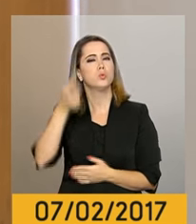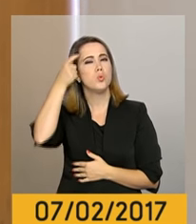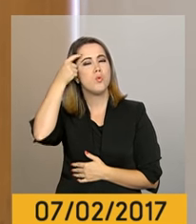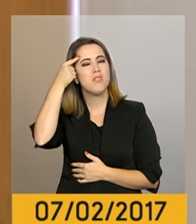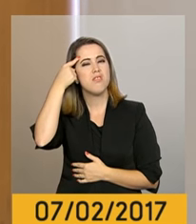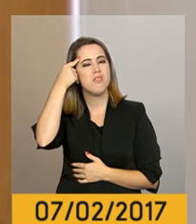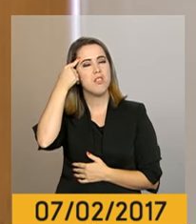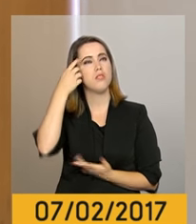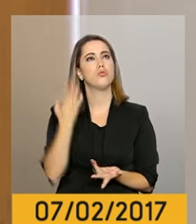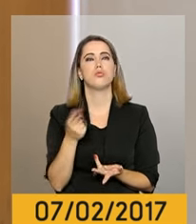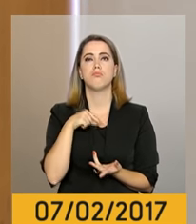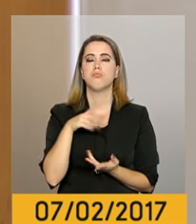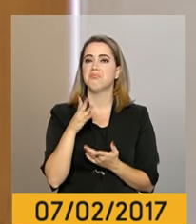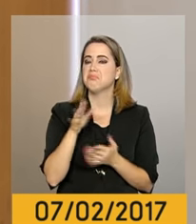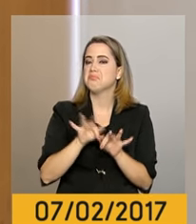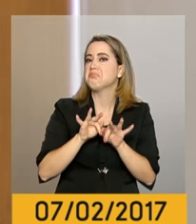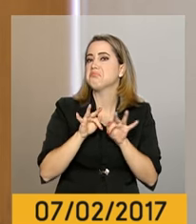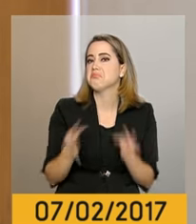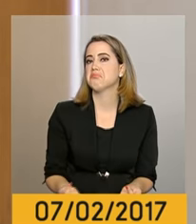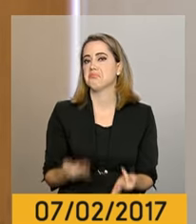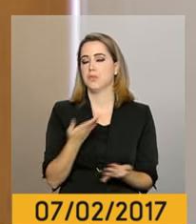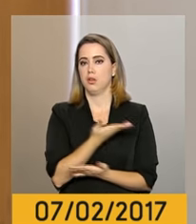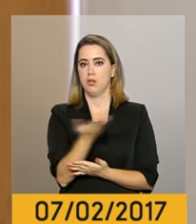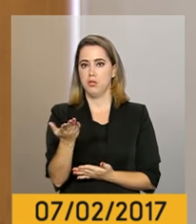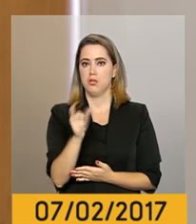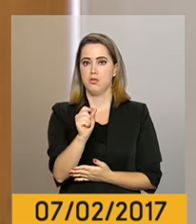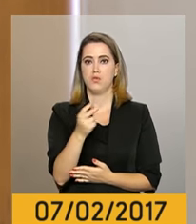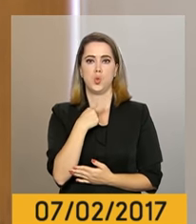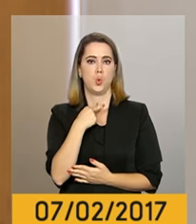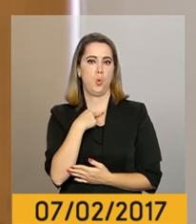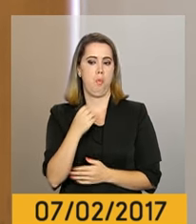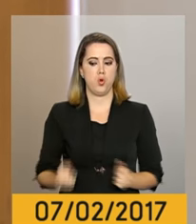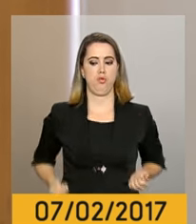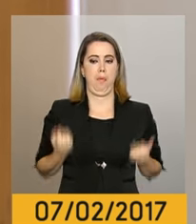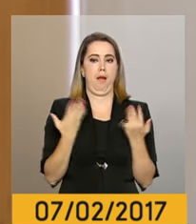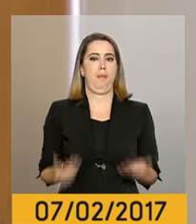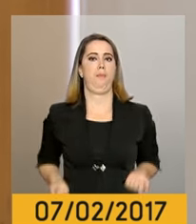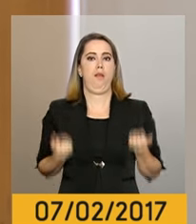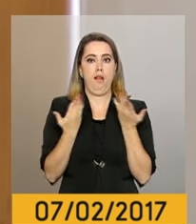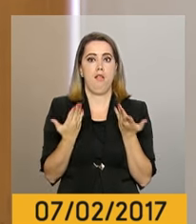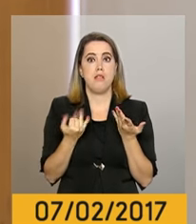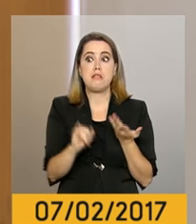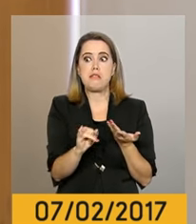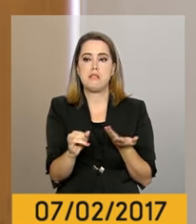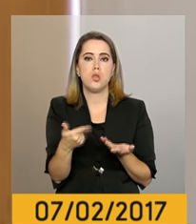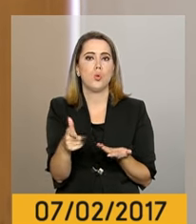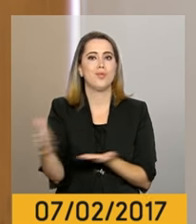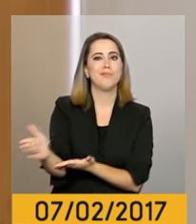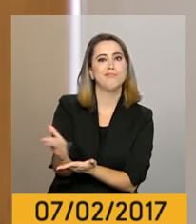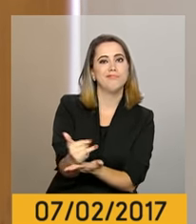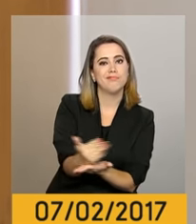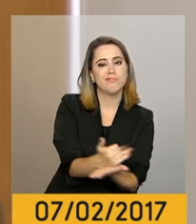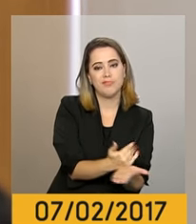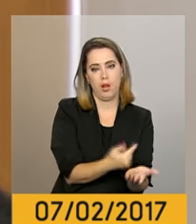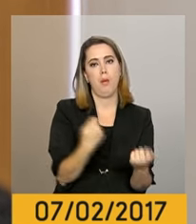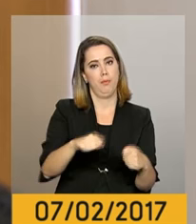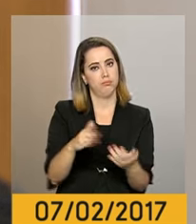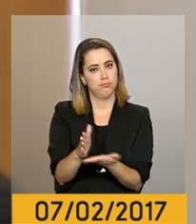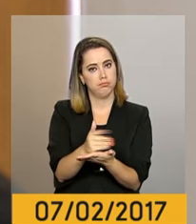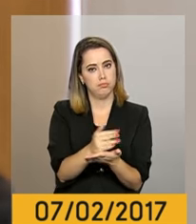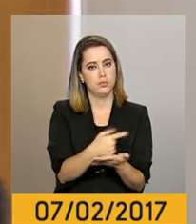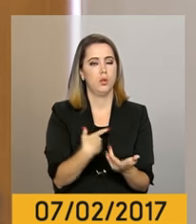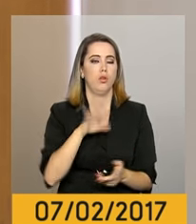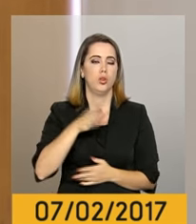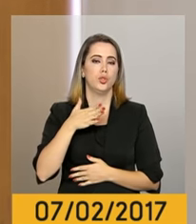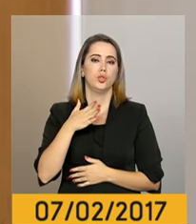elementar, mais trivial, mais frugal, de que você não pode gastar mais do que arrecada, não é? Porque é interessante, nós nos acostumamos com